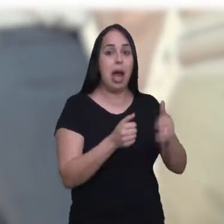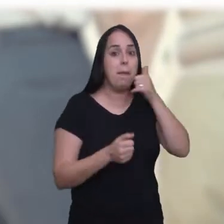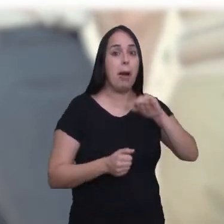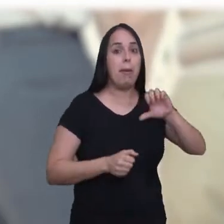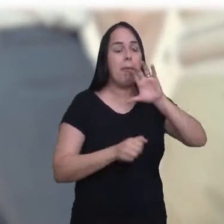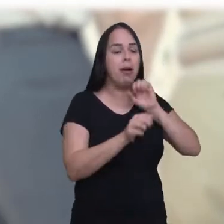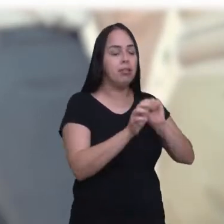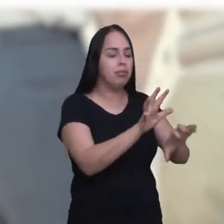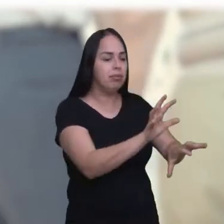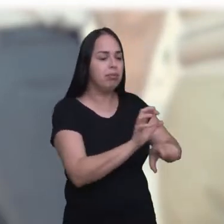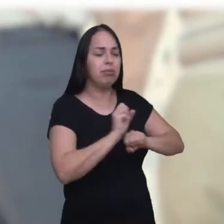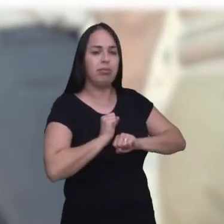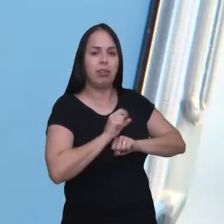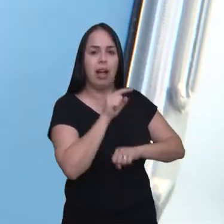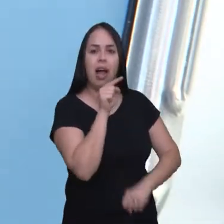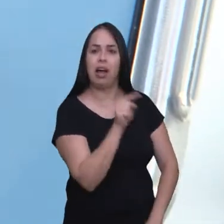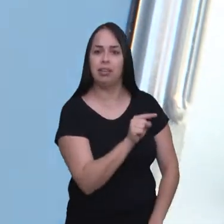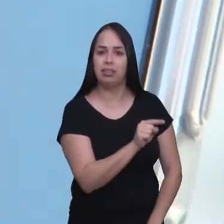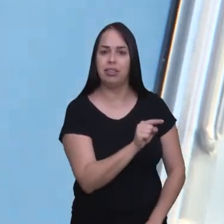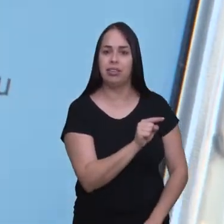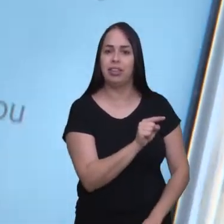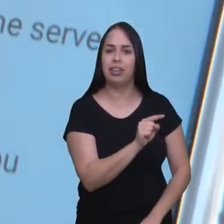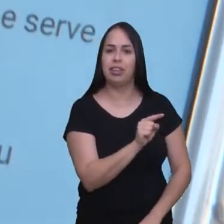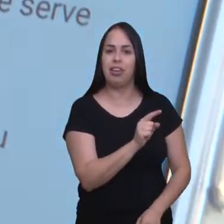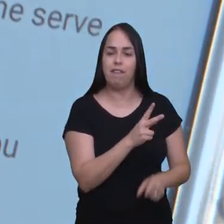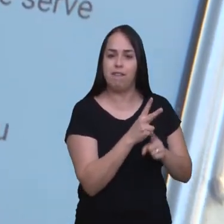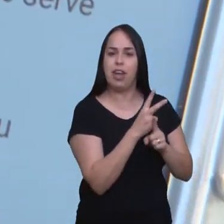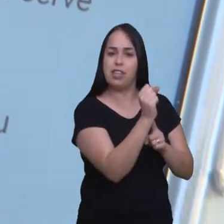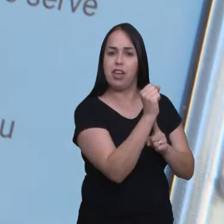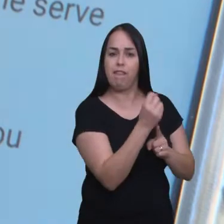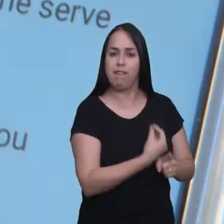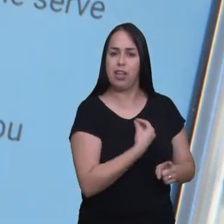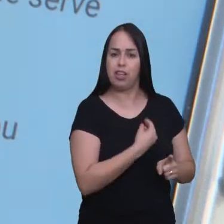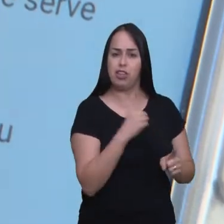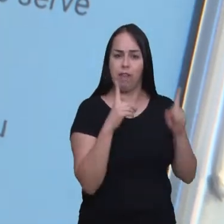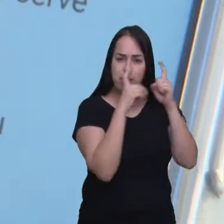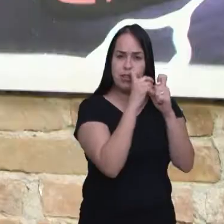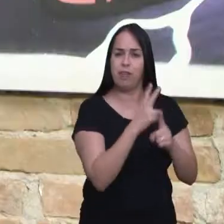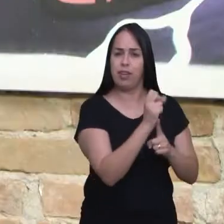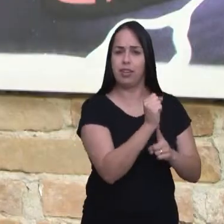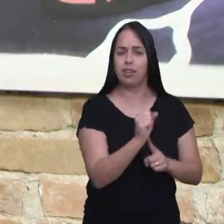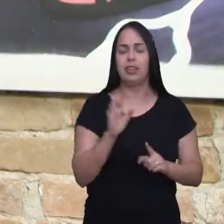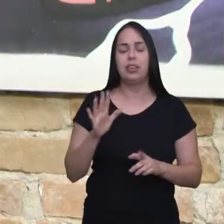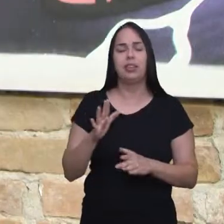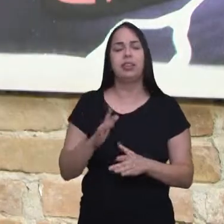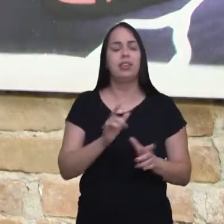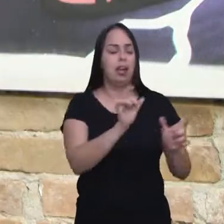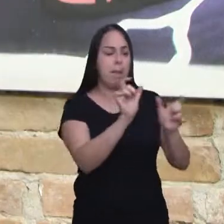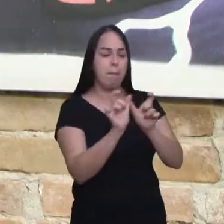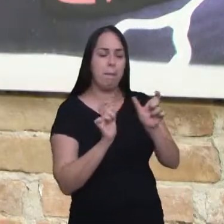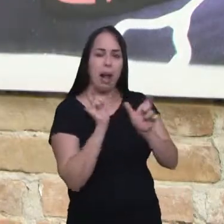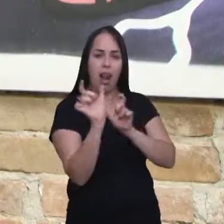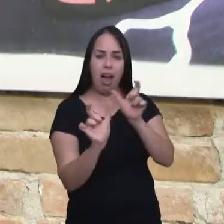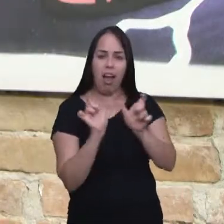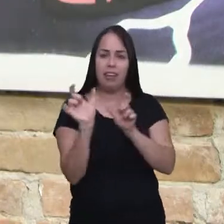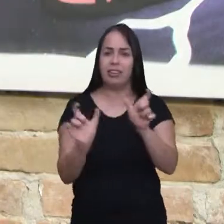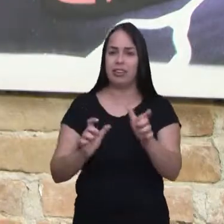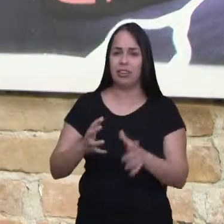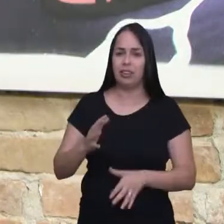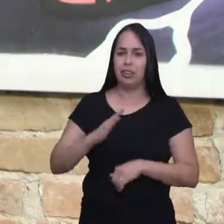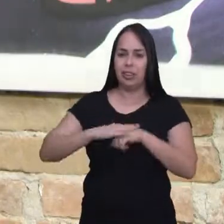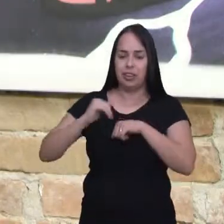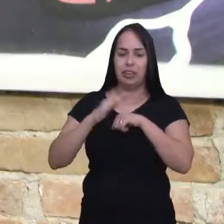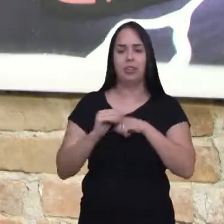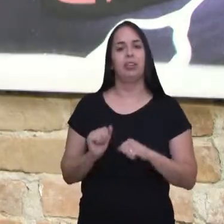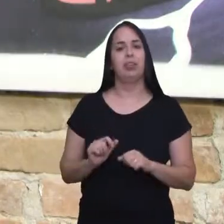que venceu um momento difícil e encontrou nas palavras o conforto. Minha relação com o bairro se desenvolveu